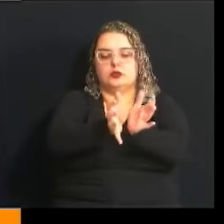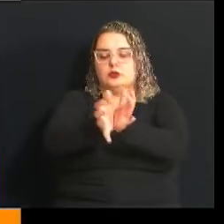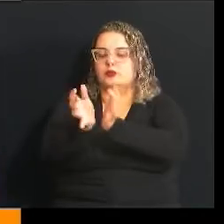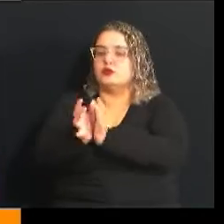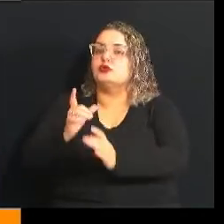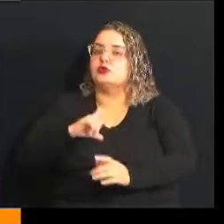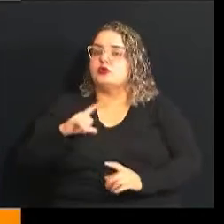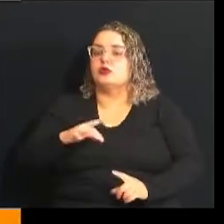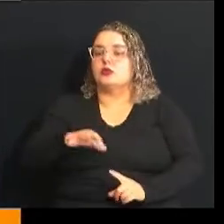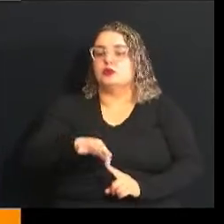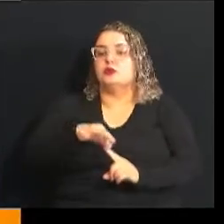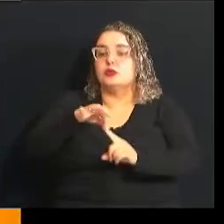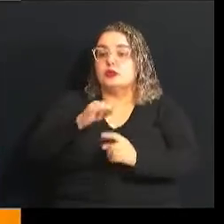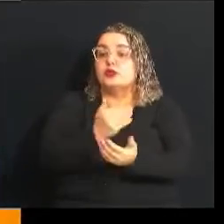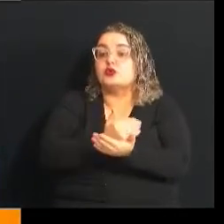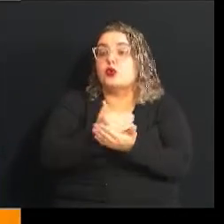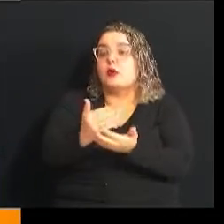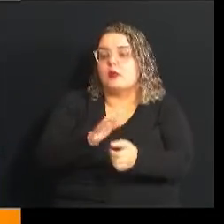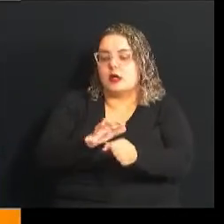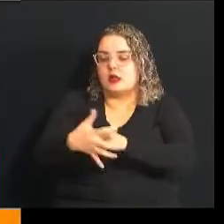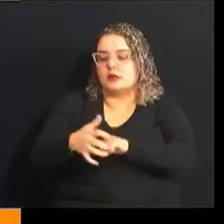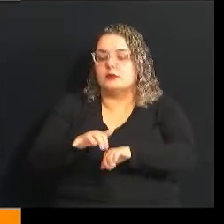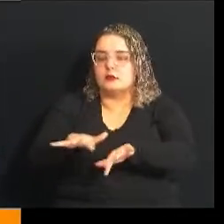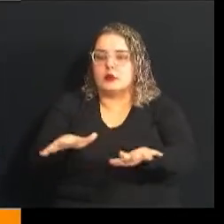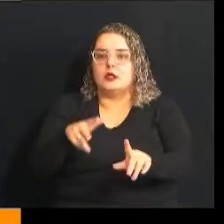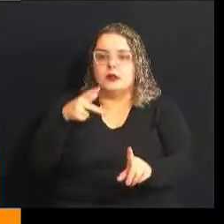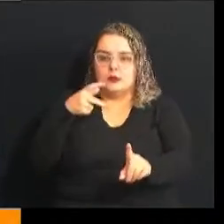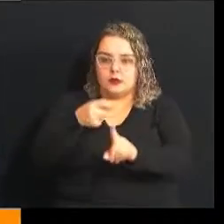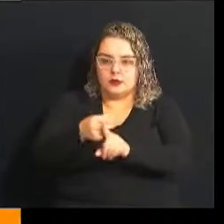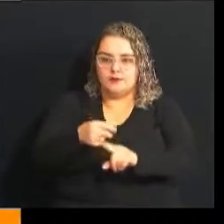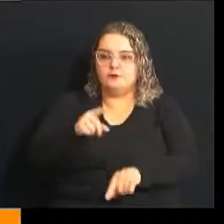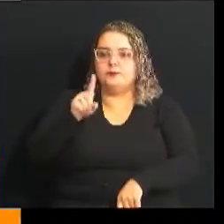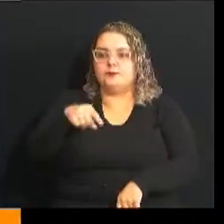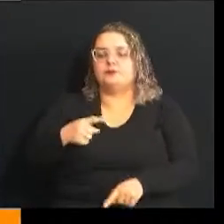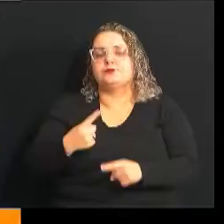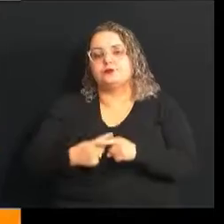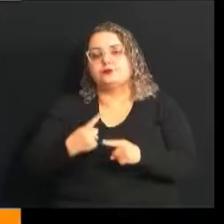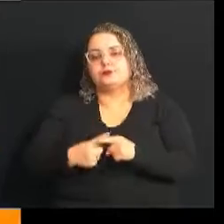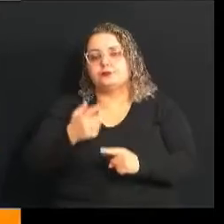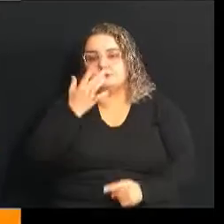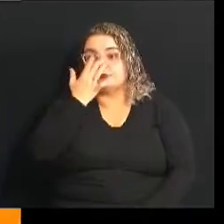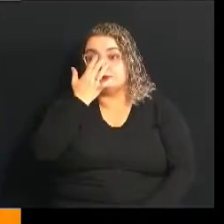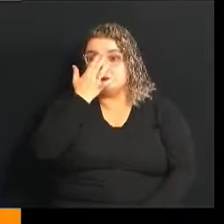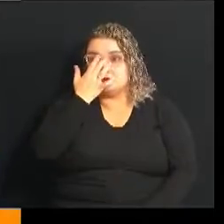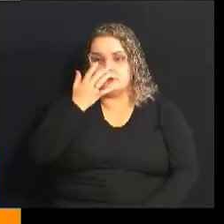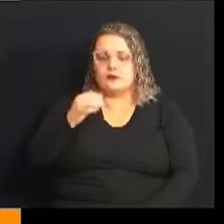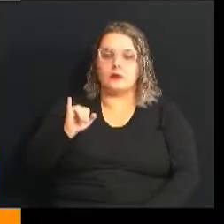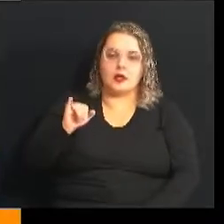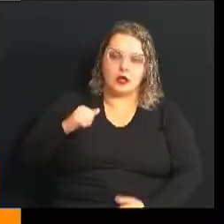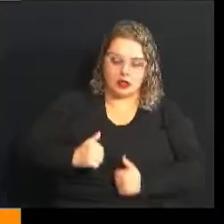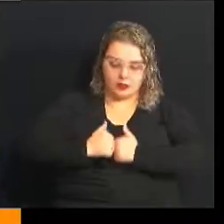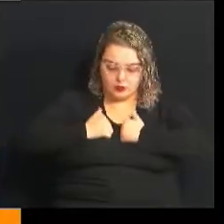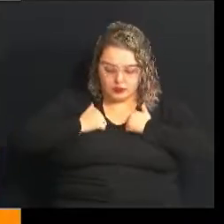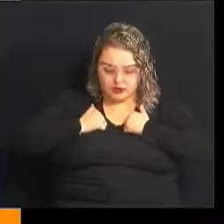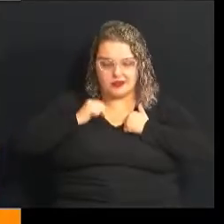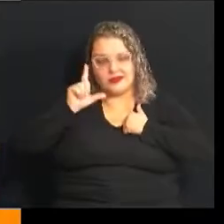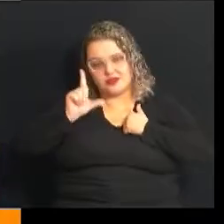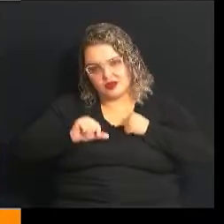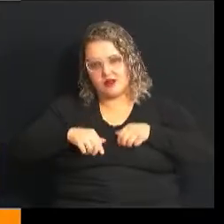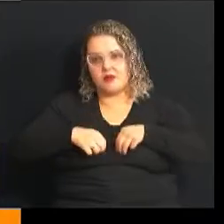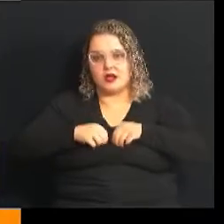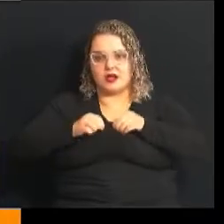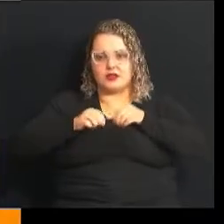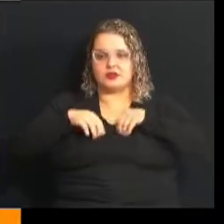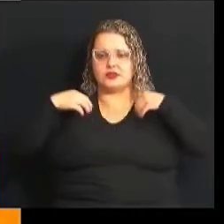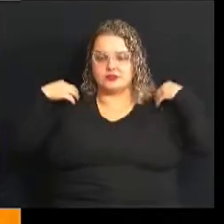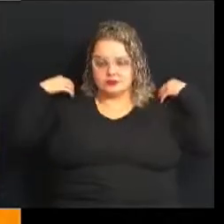prioridade desde o início da pandemia para vacinação, justamente por conta de imunidade e tudo mais. Então, você quer saber a que